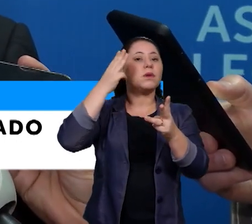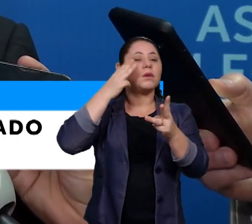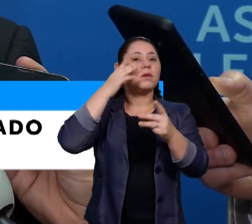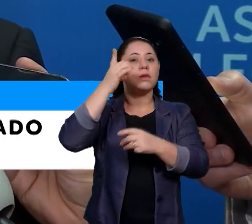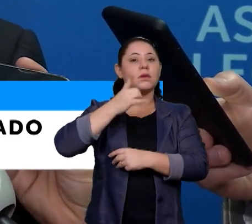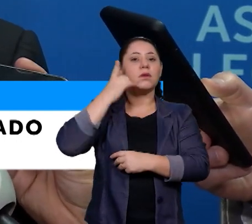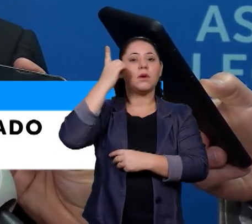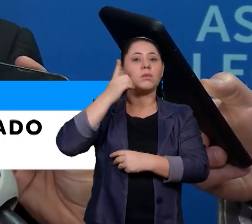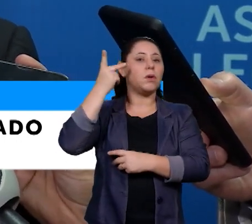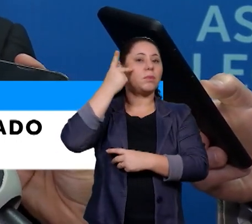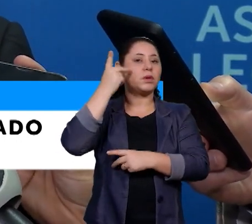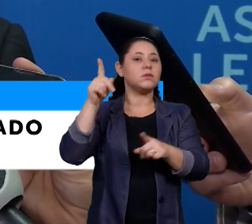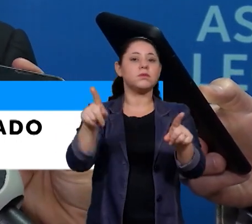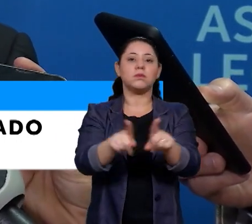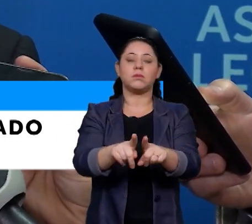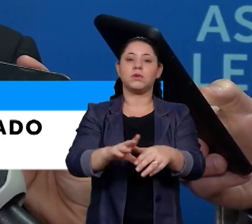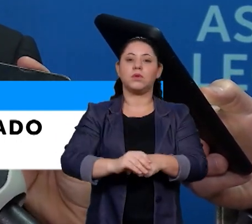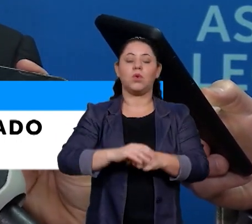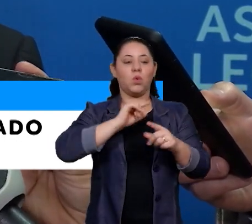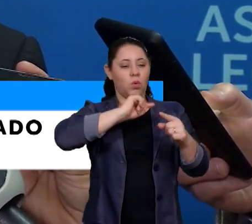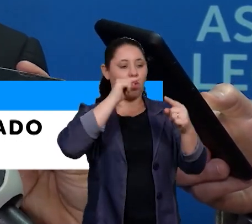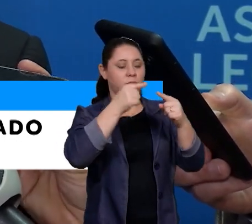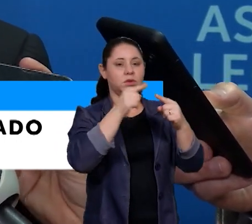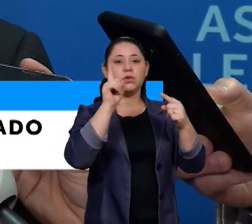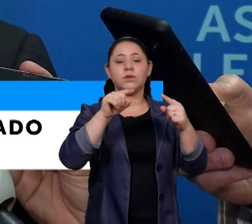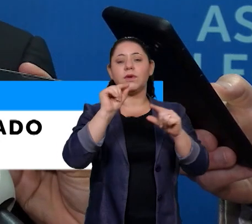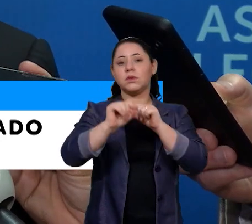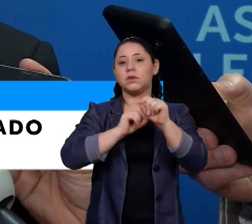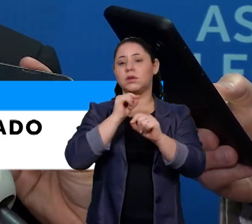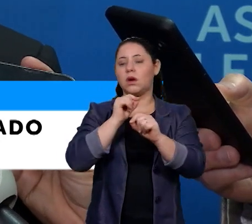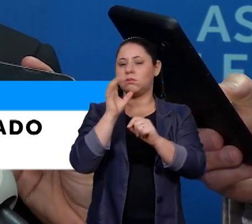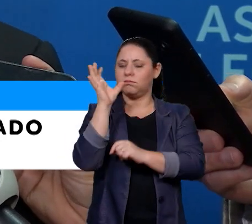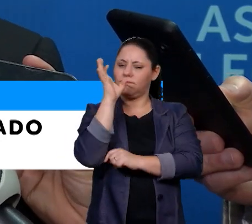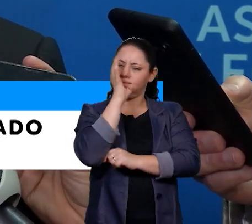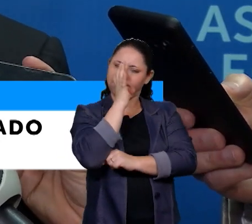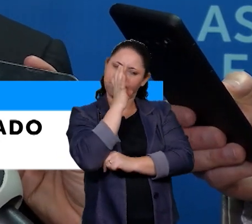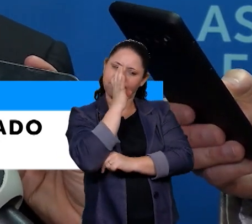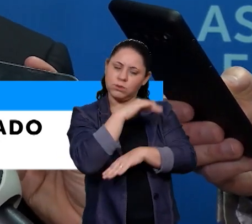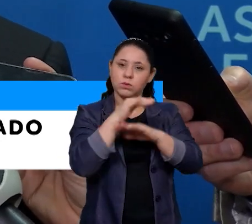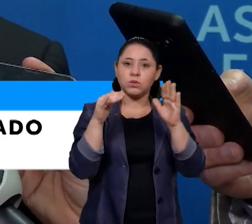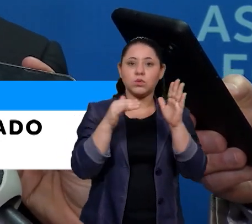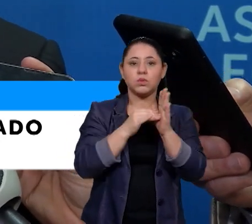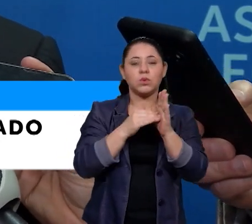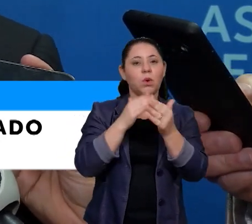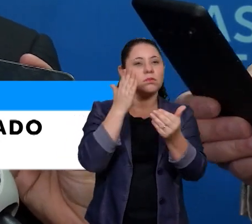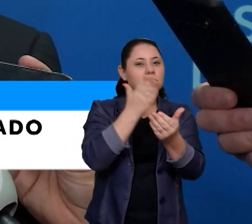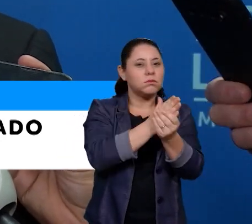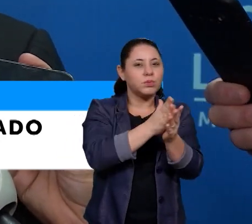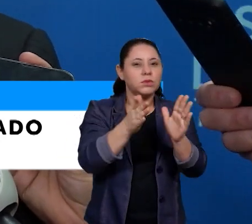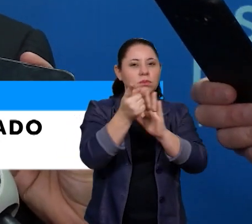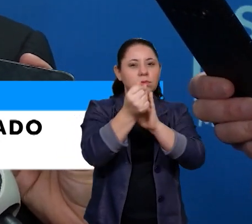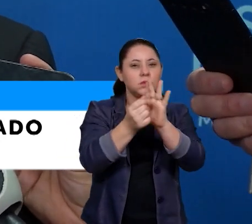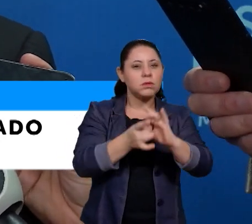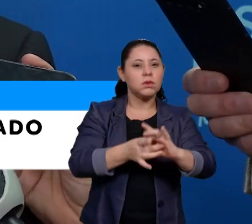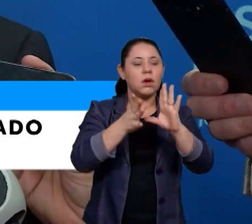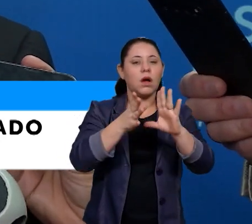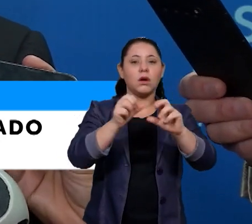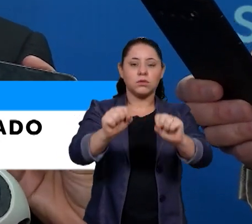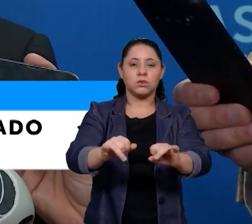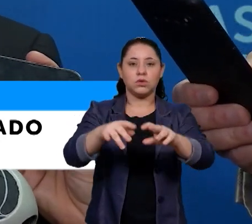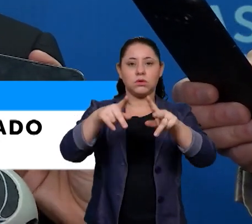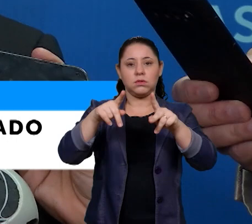pela deputada Mara Caseiro e pelo deputado Pedro Kemp. Com o objetivo, obviamente, de acompanhar todo esse